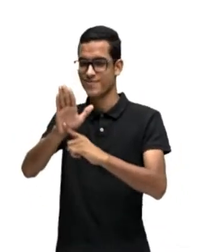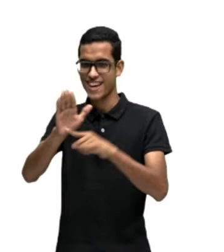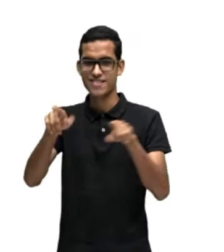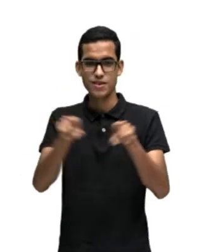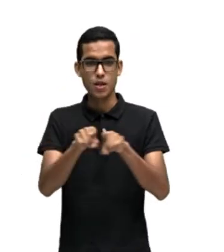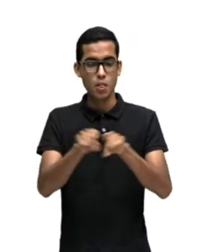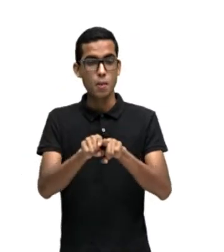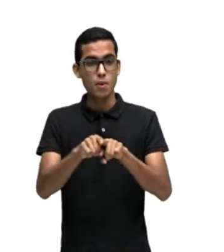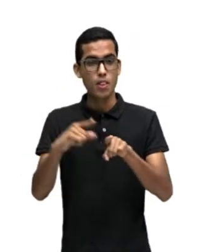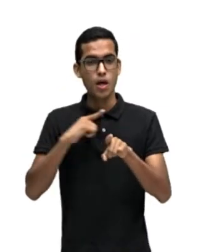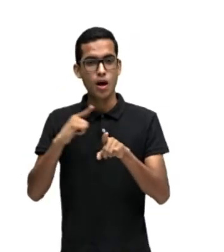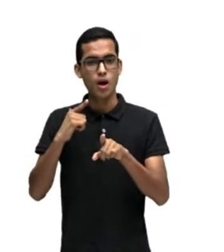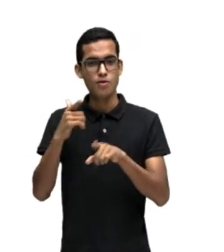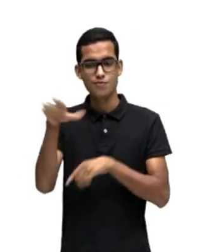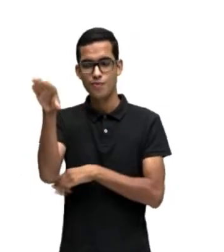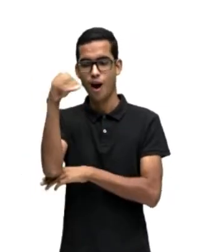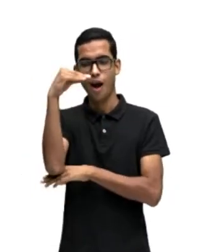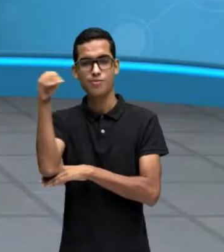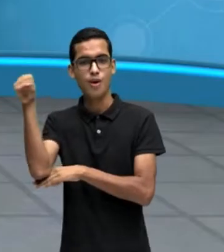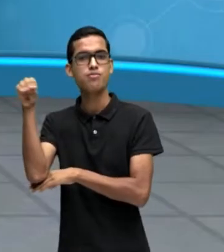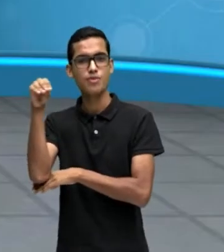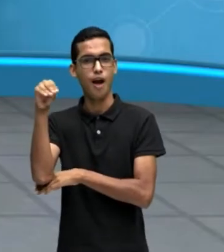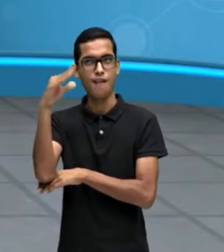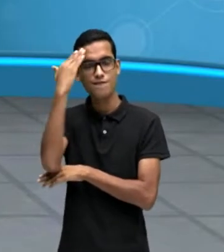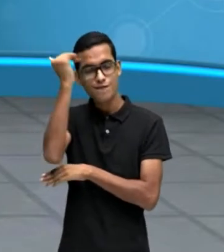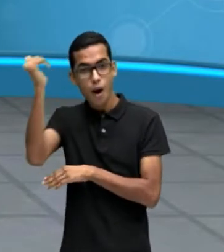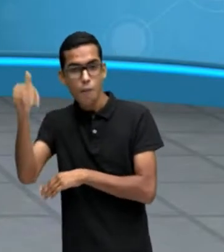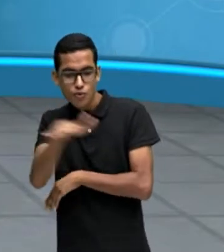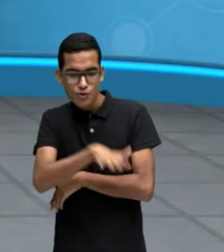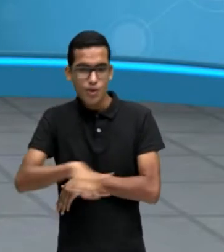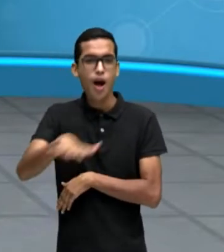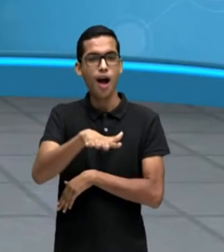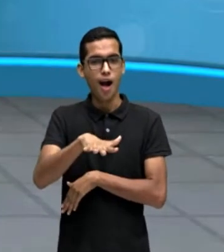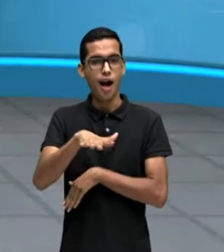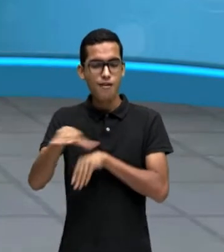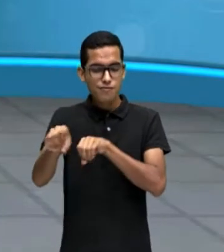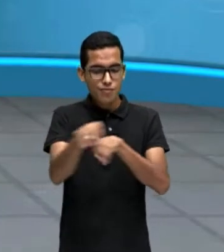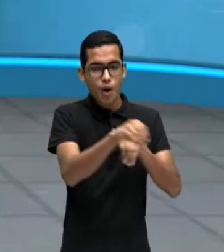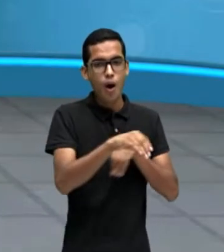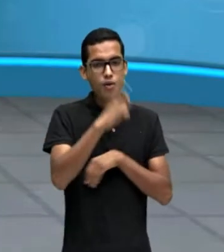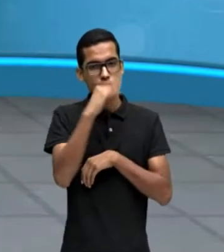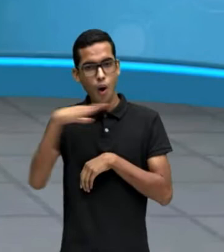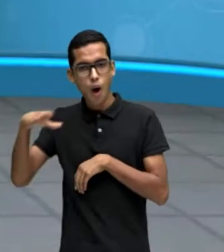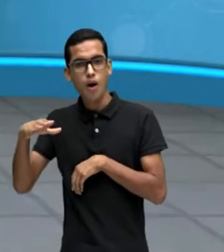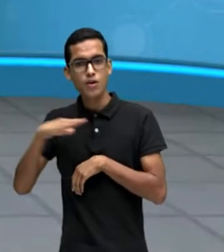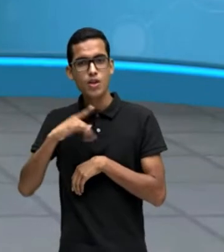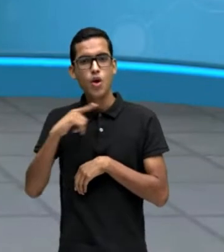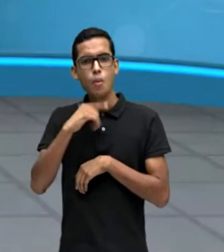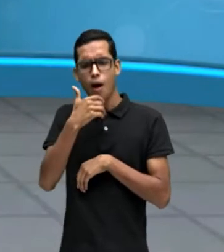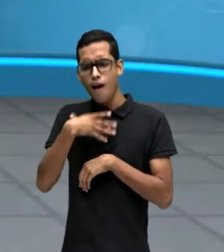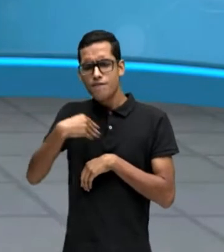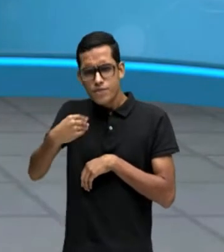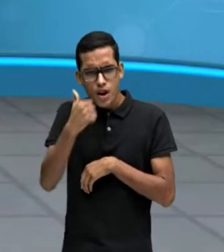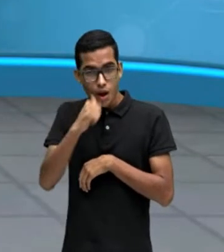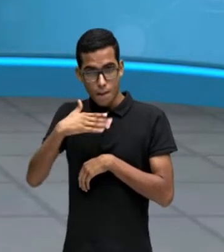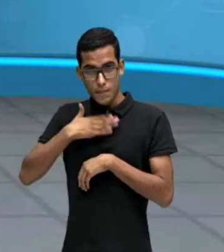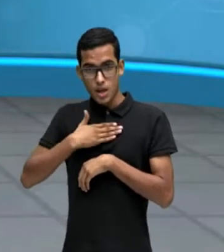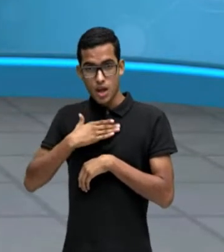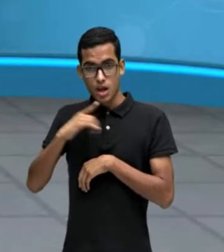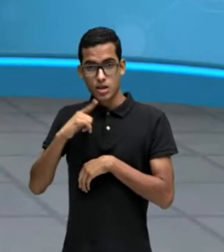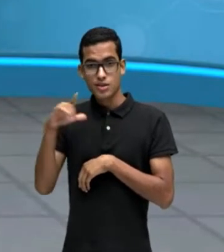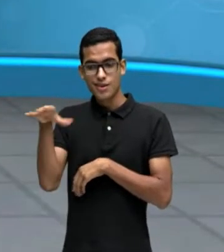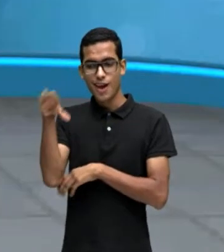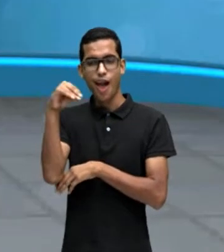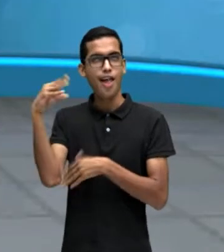teatro de fantoches é um ícone na educação infantil. Né? Eu tenho uma filha pequenininha e ela adora o teatro de fantoches, que coloca os bonequinhos nas mãos,